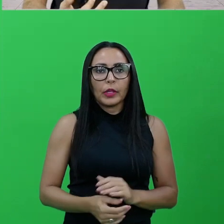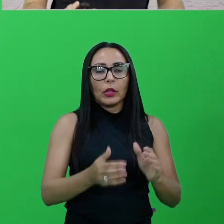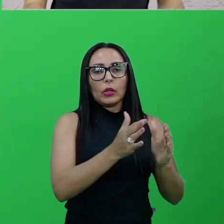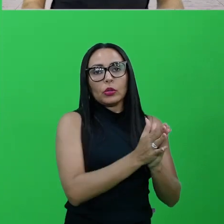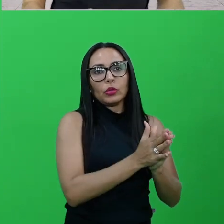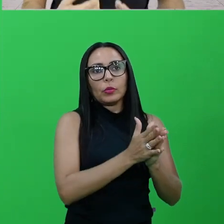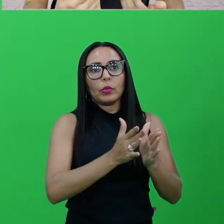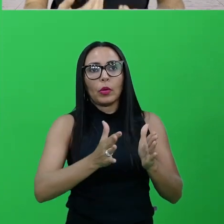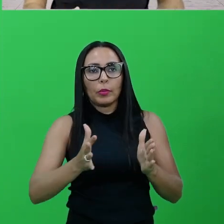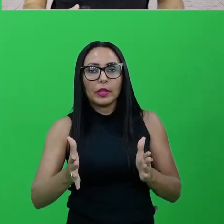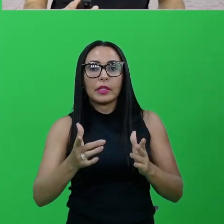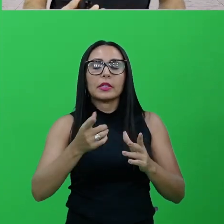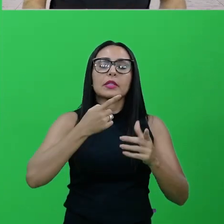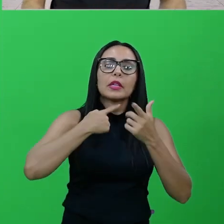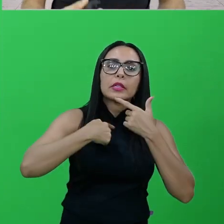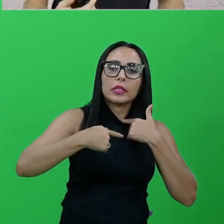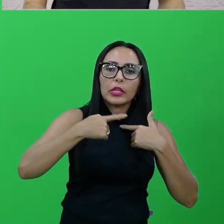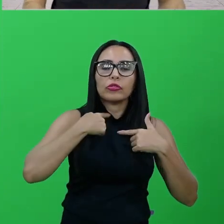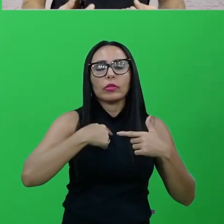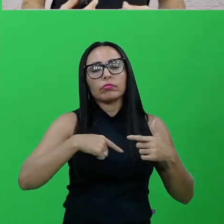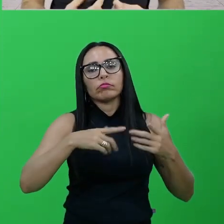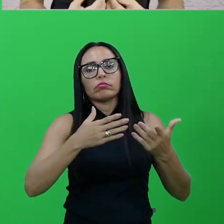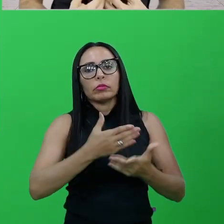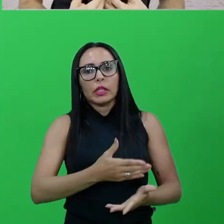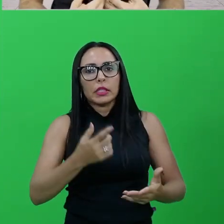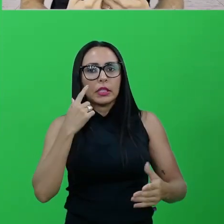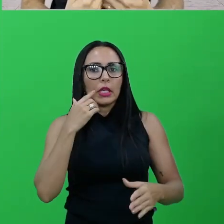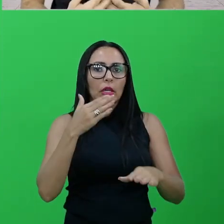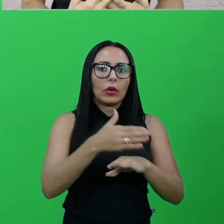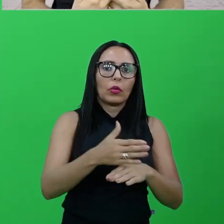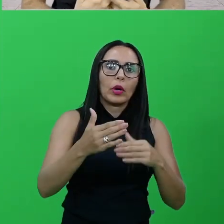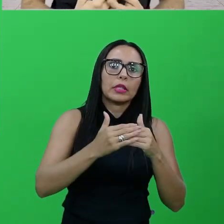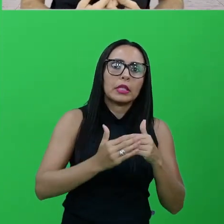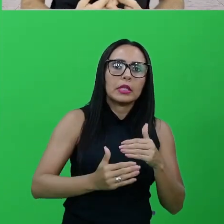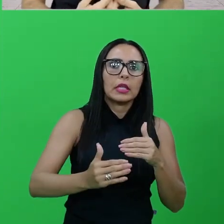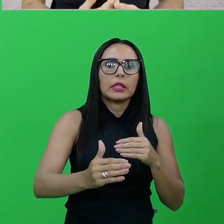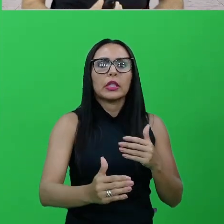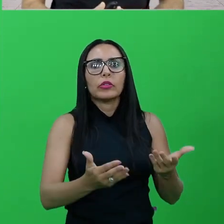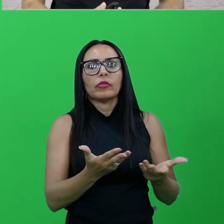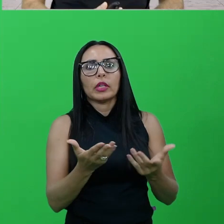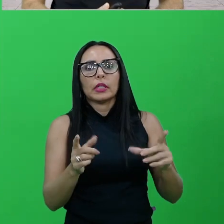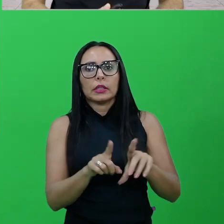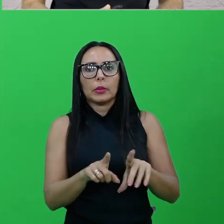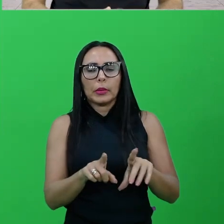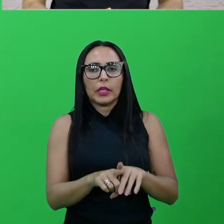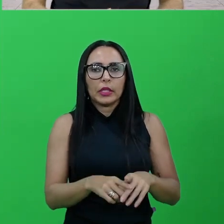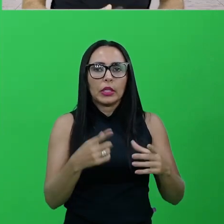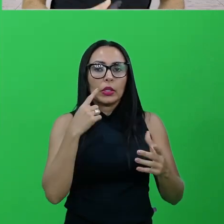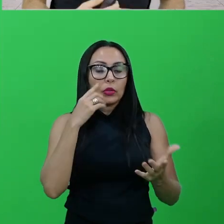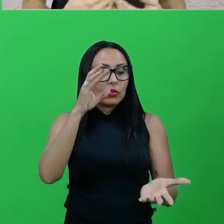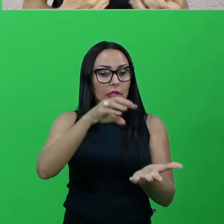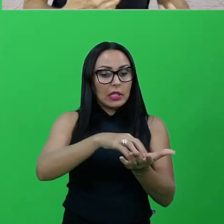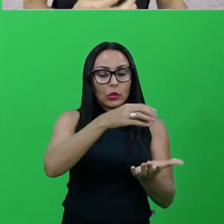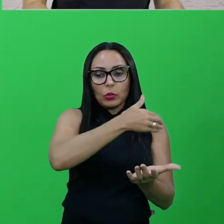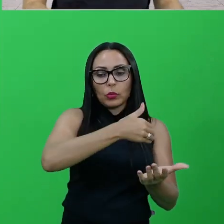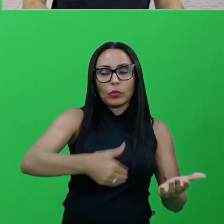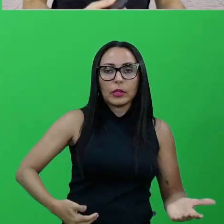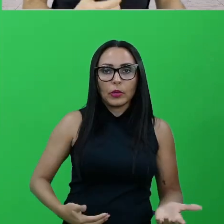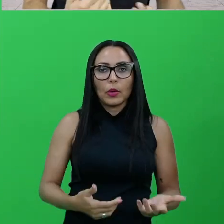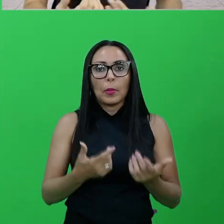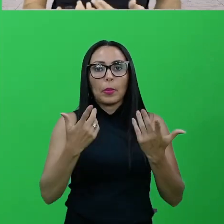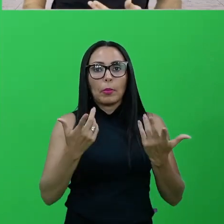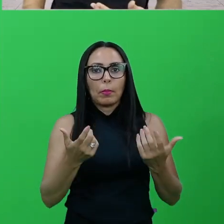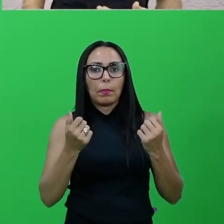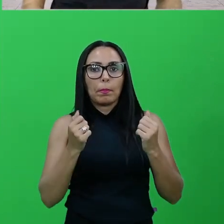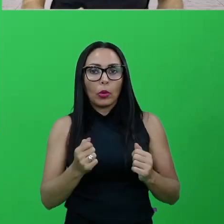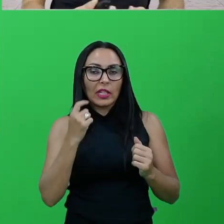se deseja ou se almeja inserir alguma iniciativa ou ter alguma iniciativa inovadora no setor público, pode haver barreiras, pode